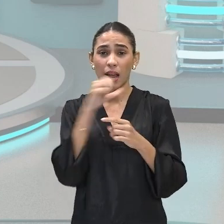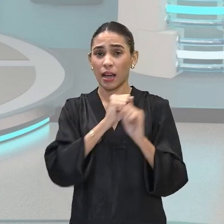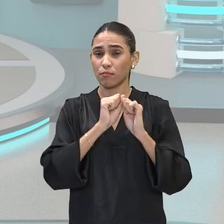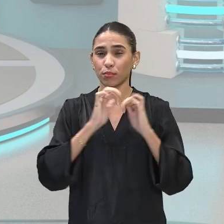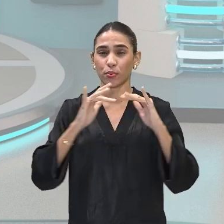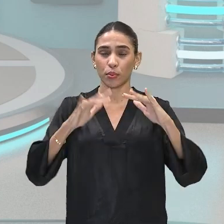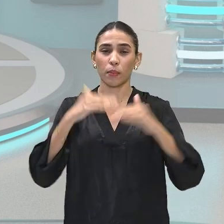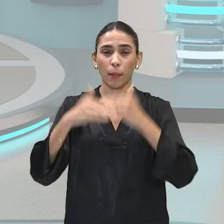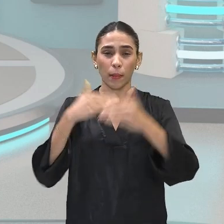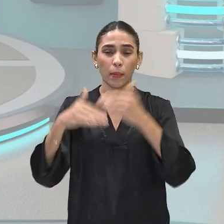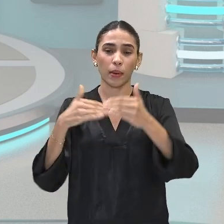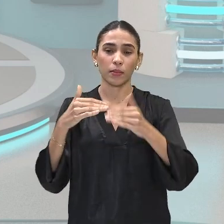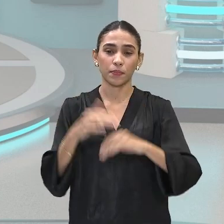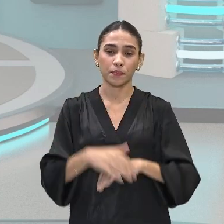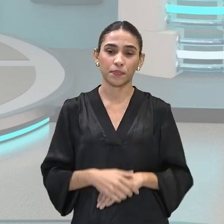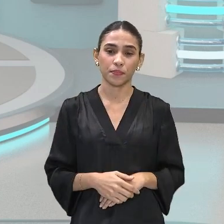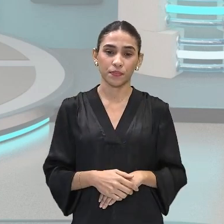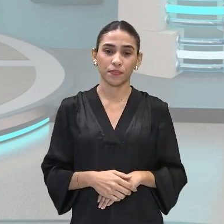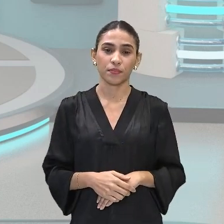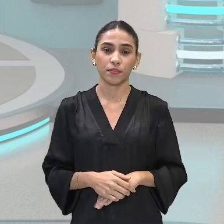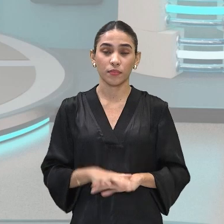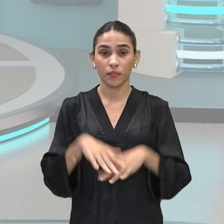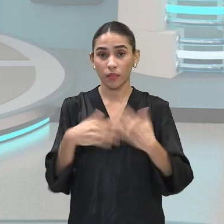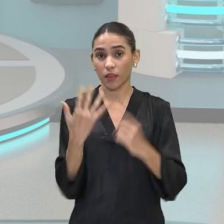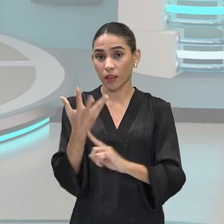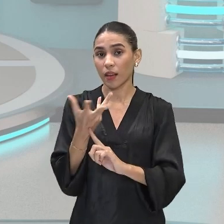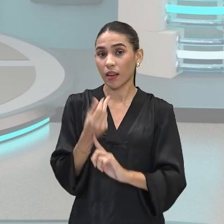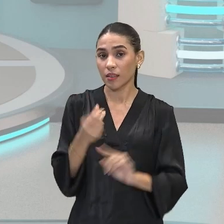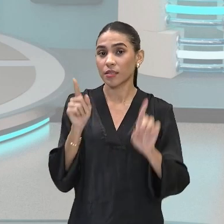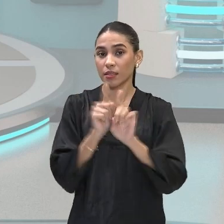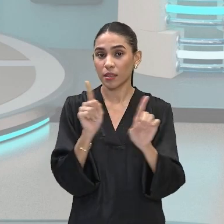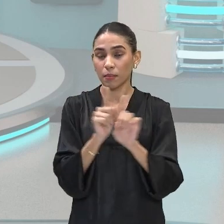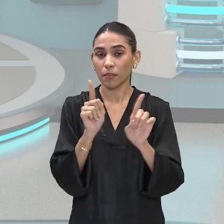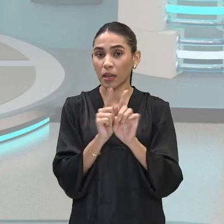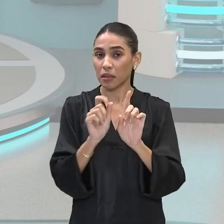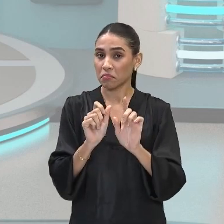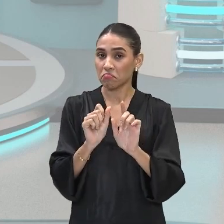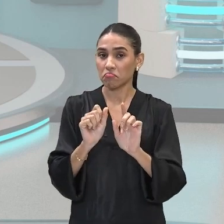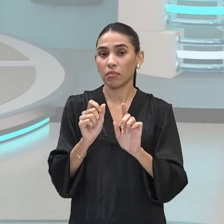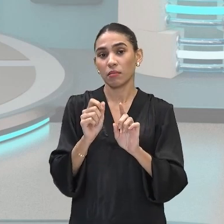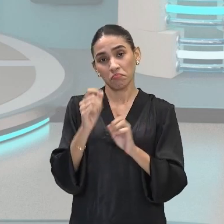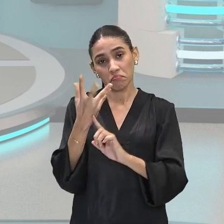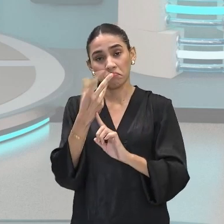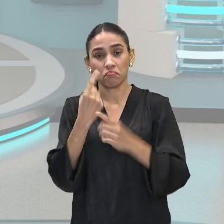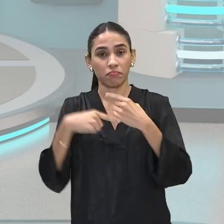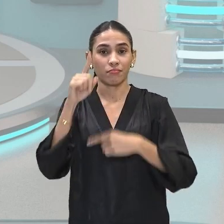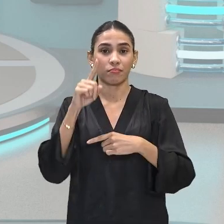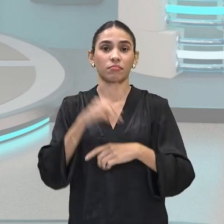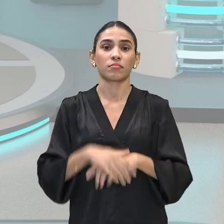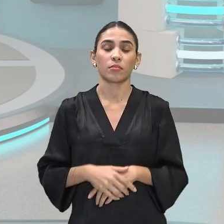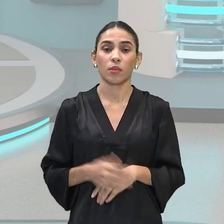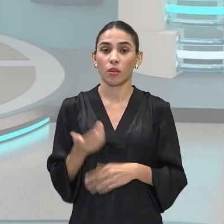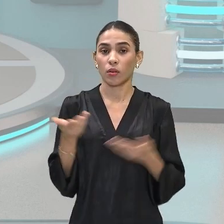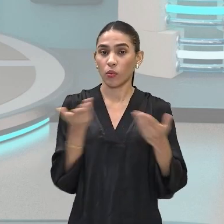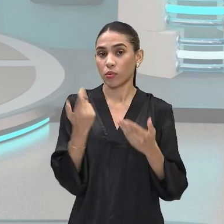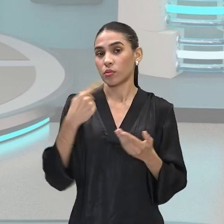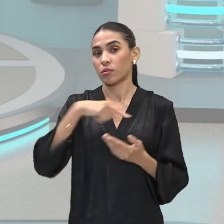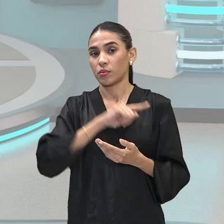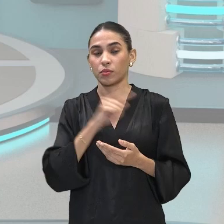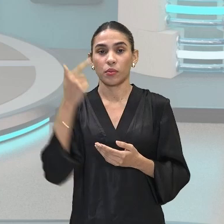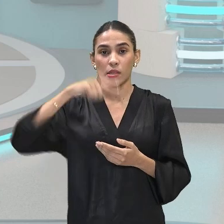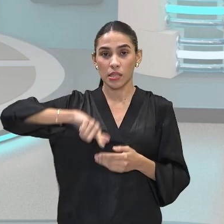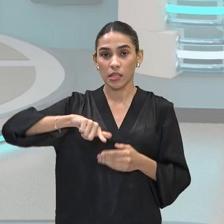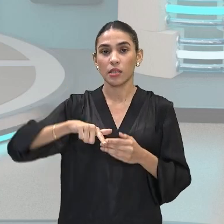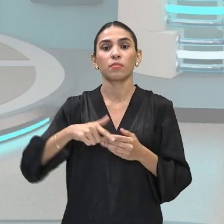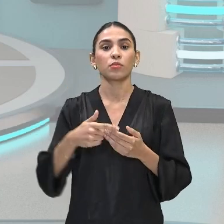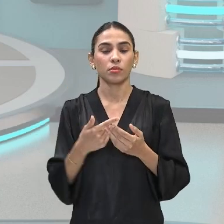absurda. E isso fez com que a arte fosse também beneficiada. Que hoje nós conseguimos ter acesso a